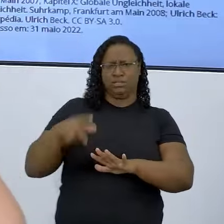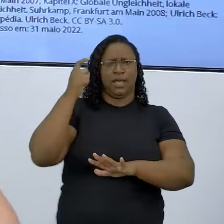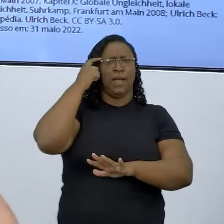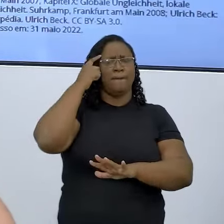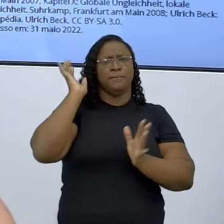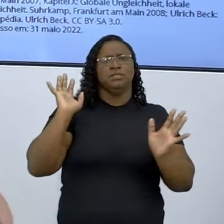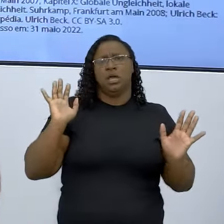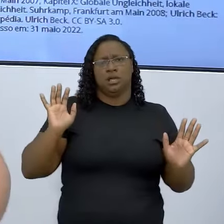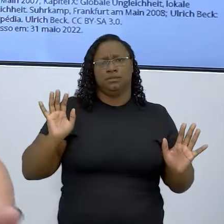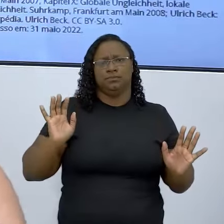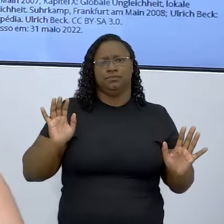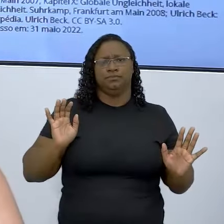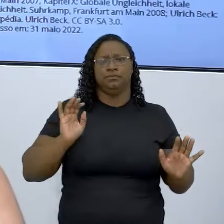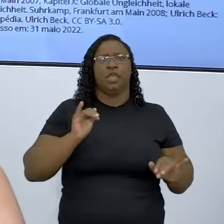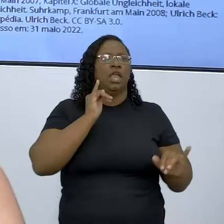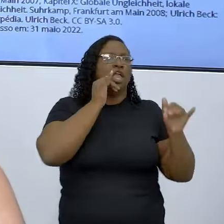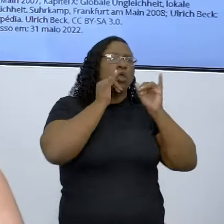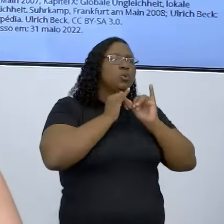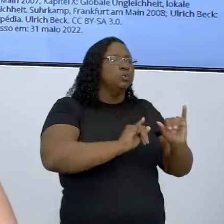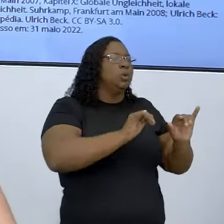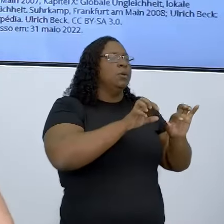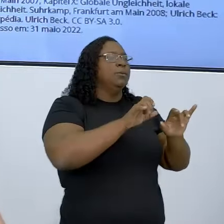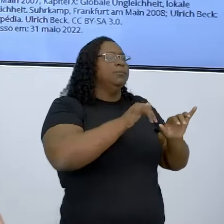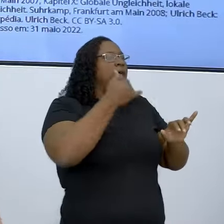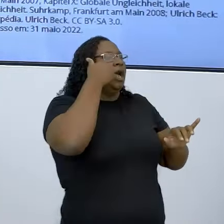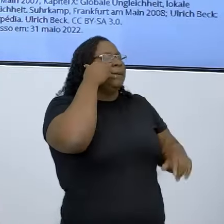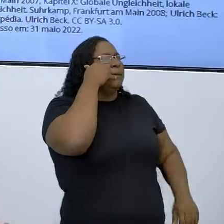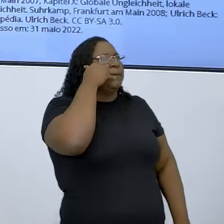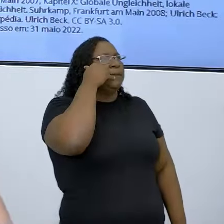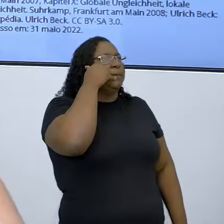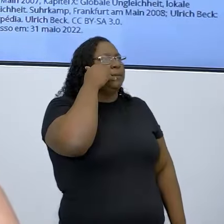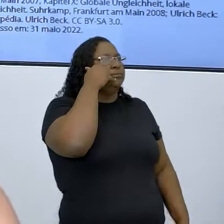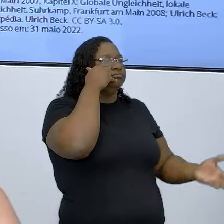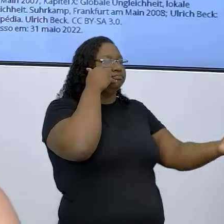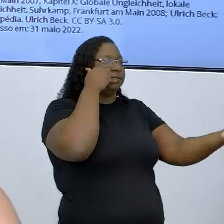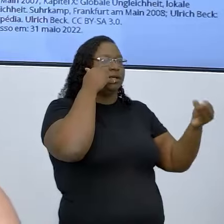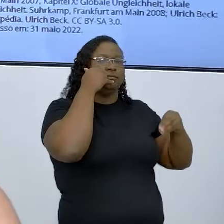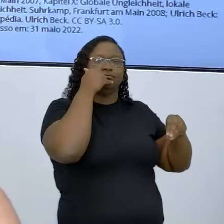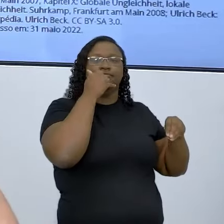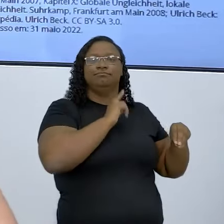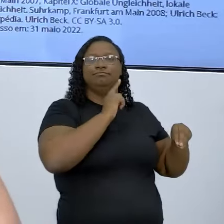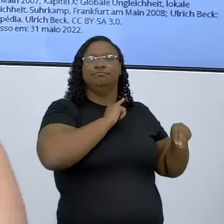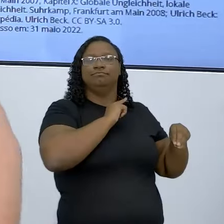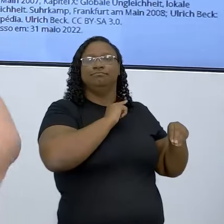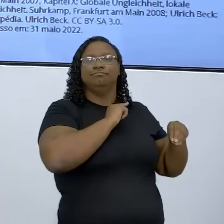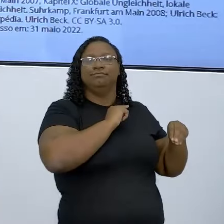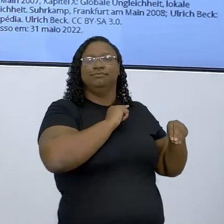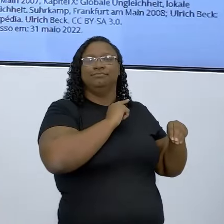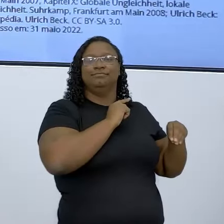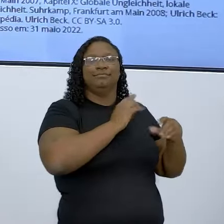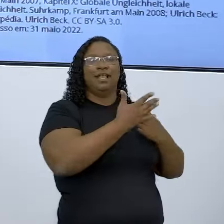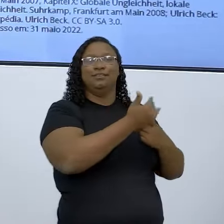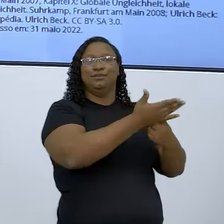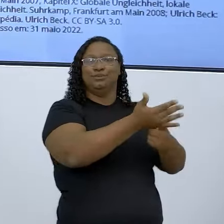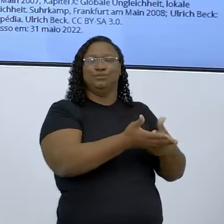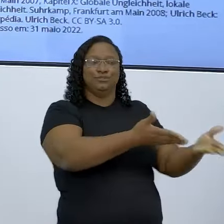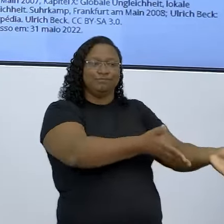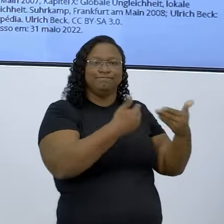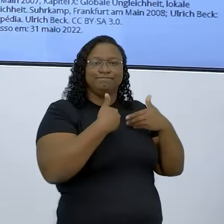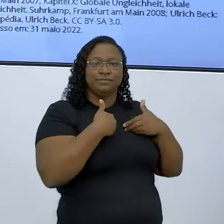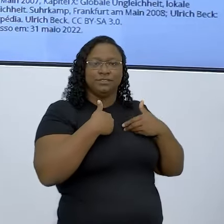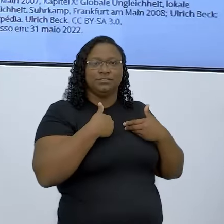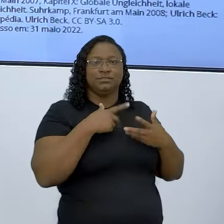rede de fast food, tem totem que te atende. Você tem um robô que aspira a sua casa sozinho. Você tem, sei lá,